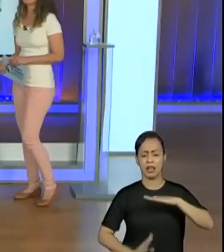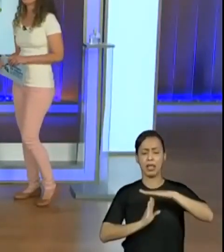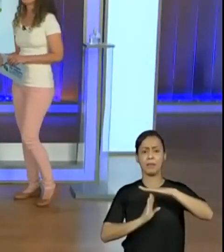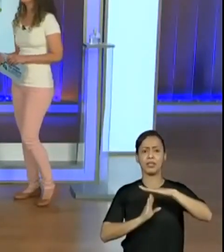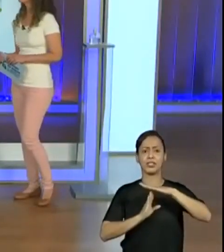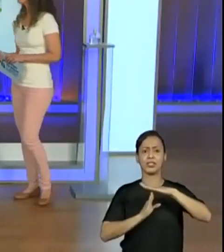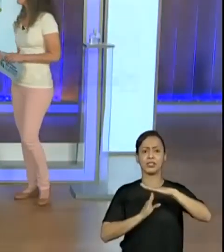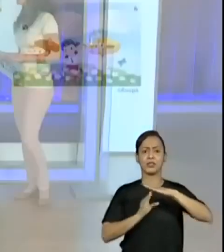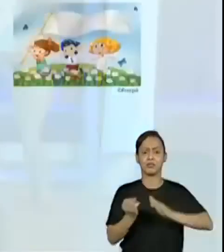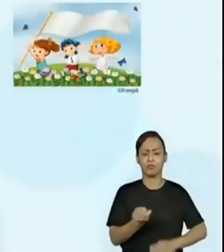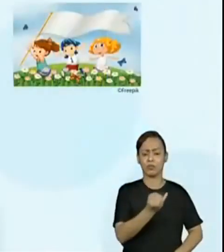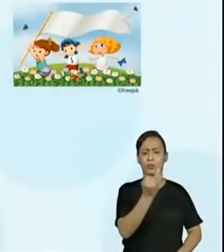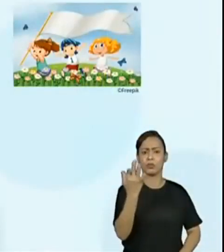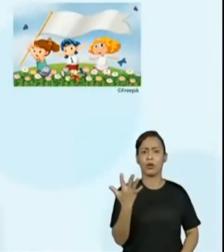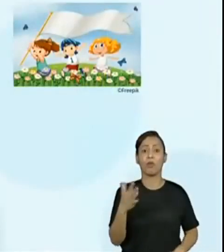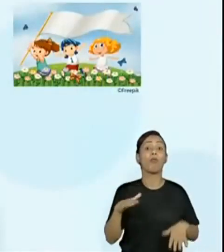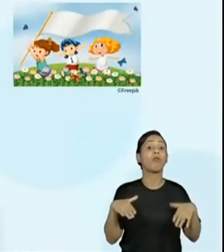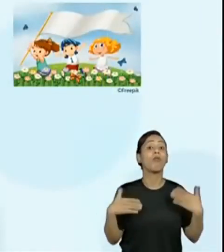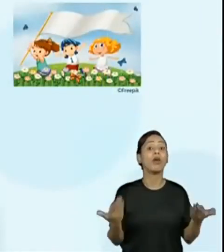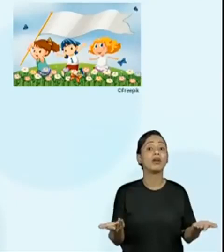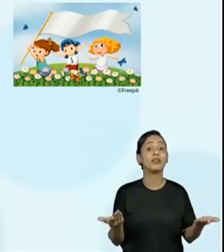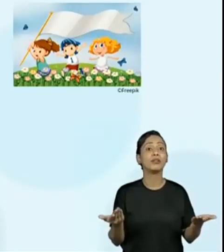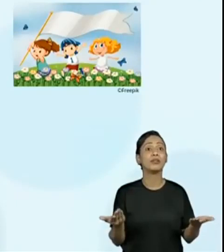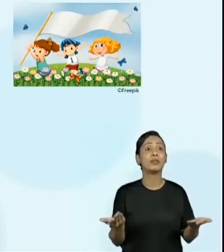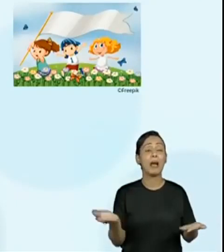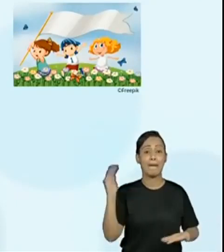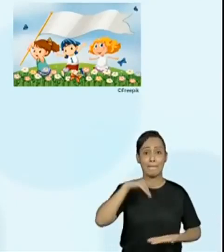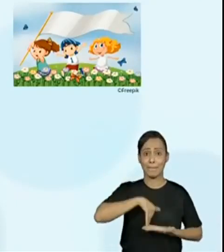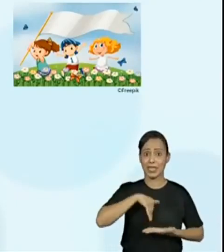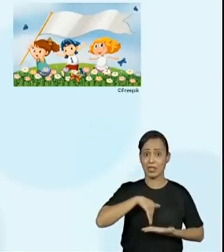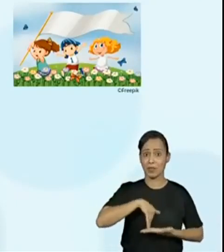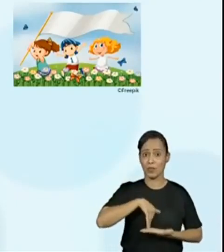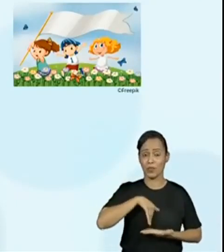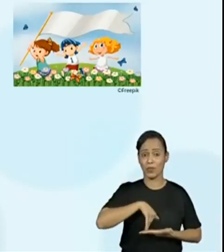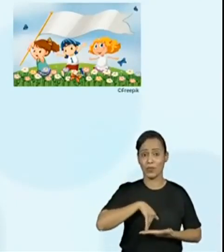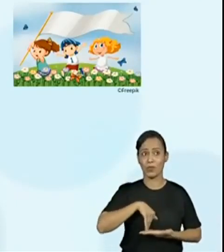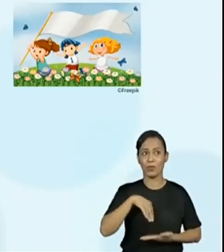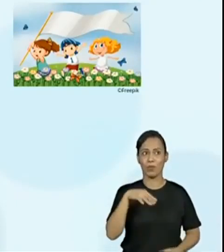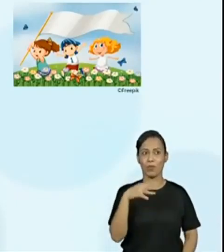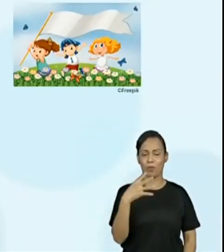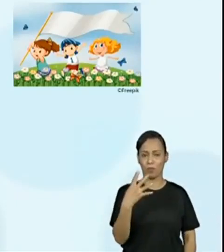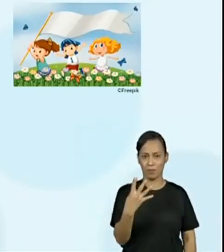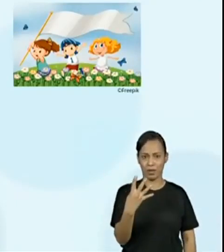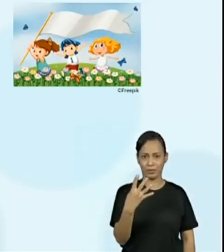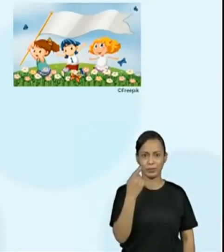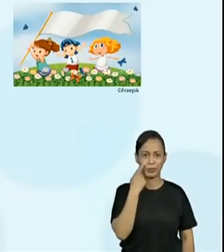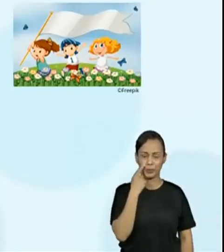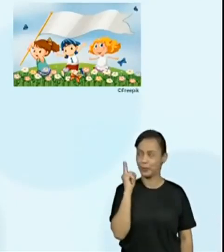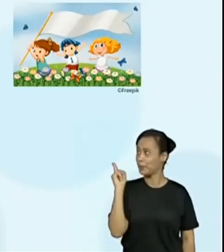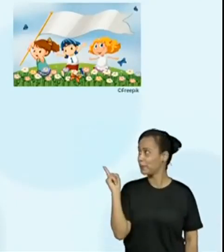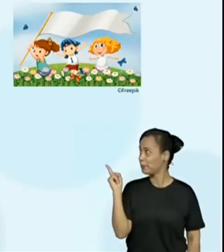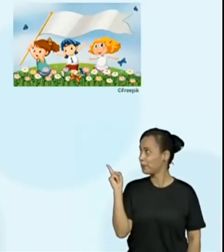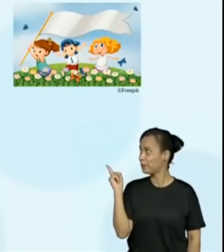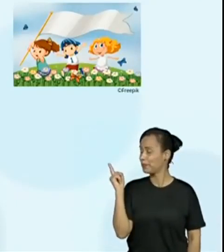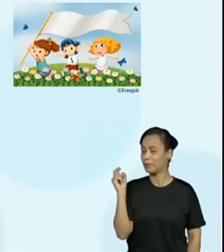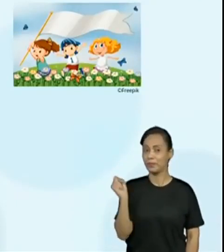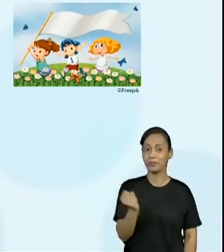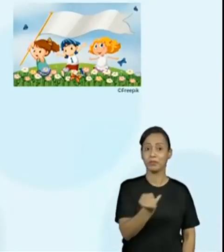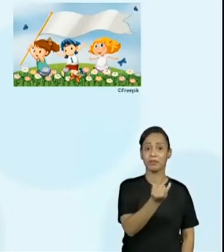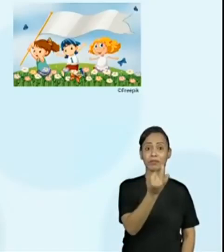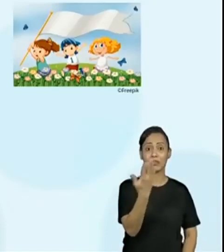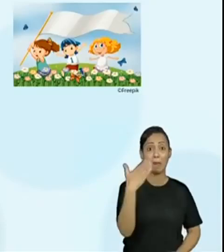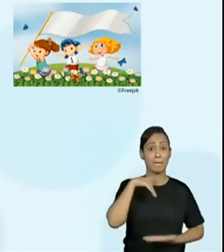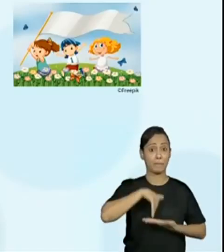participantes, professora Kelly? Nós paramos com? No mínimo, 4 participantes. No mínimo,